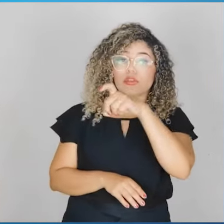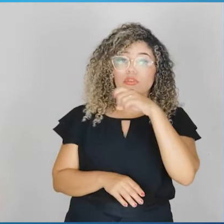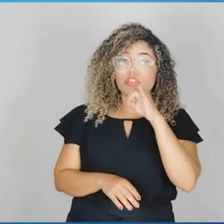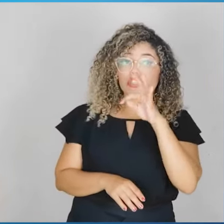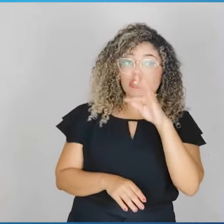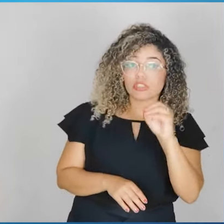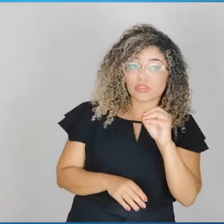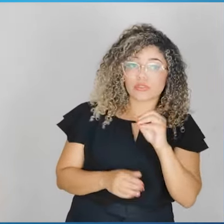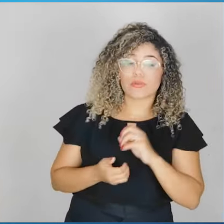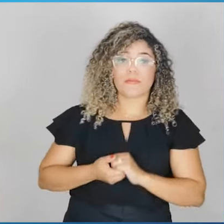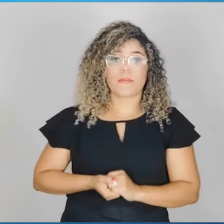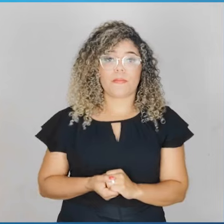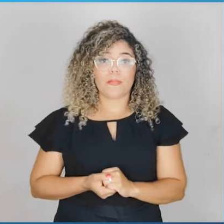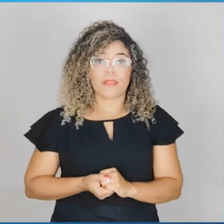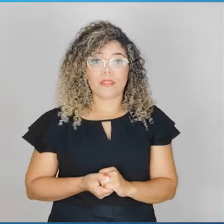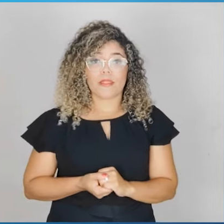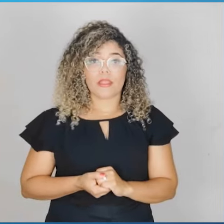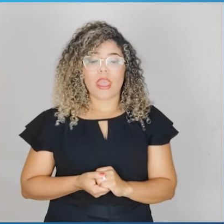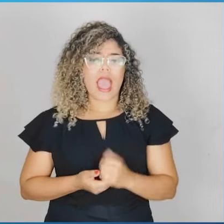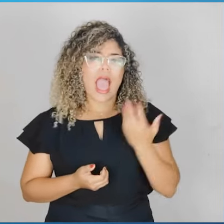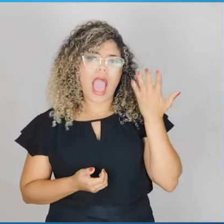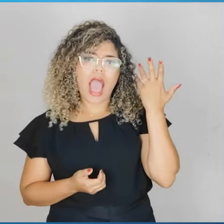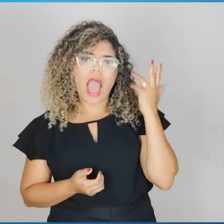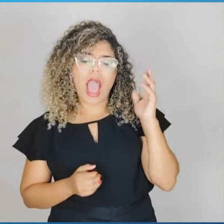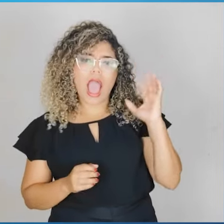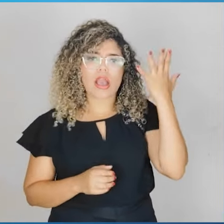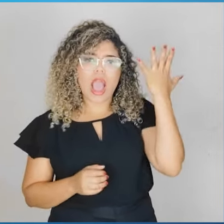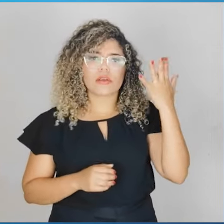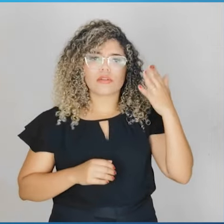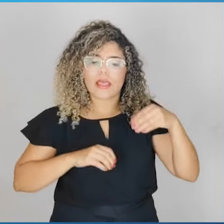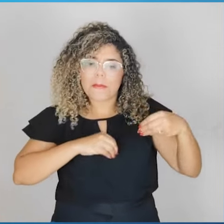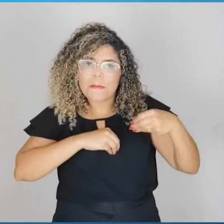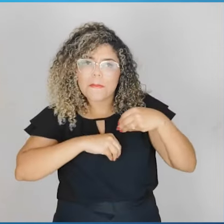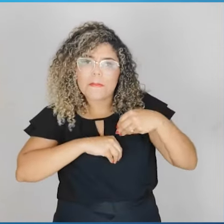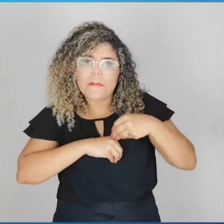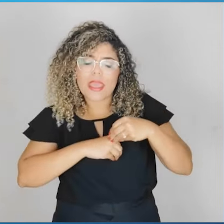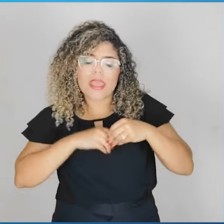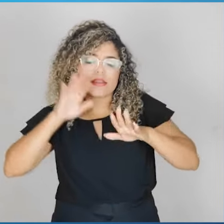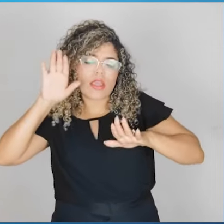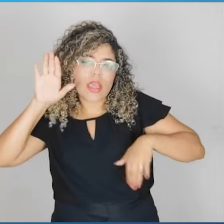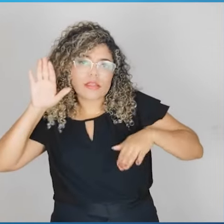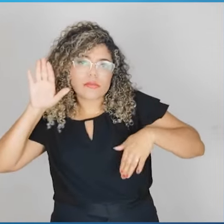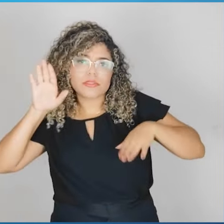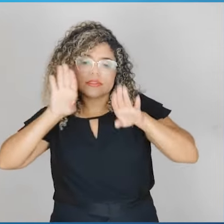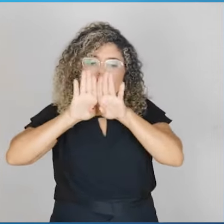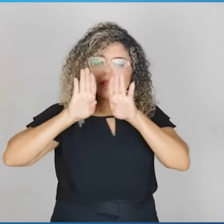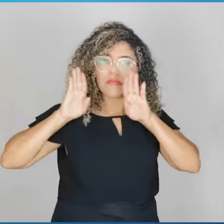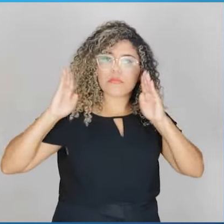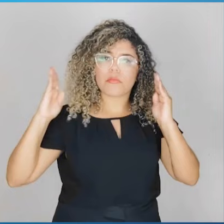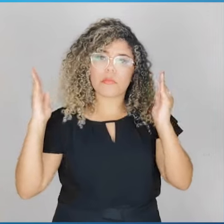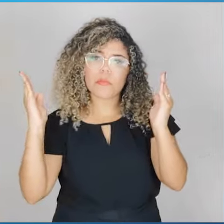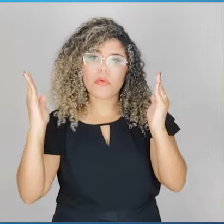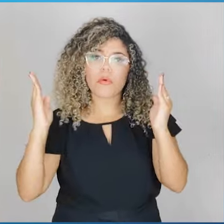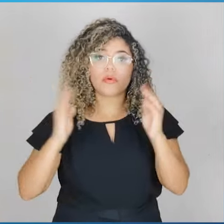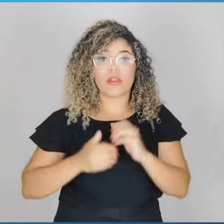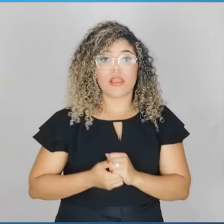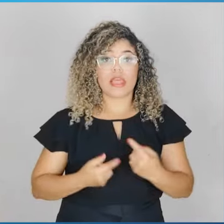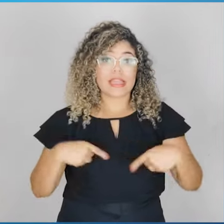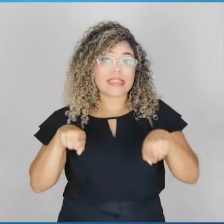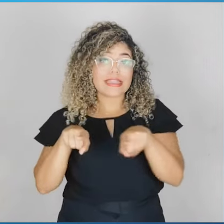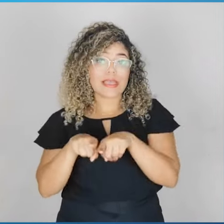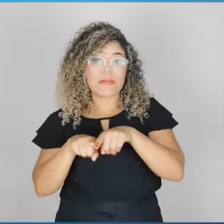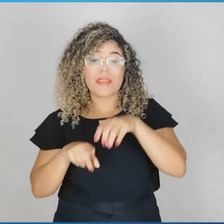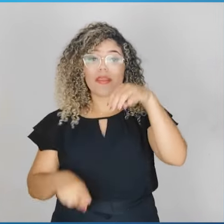rocha metamórfica. É comum nos pisos em bordas de piscinas, em fachadas, muros. E o mármore, tão